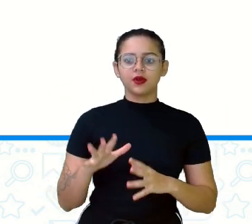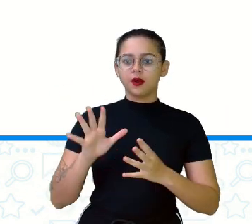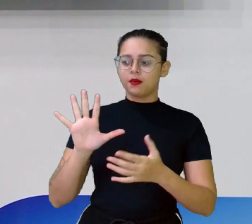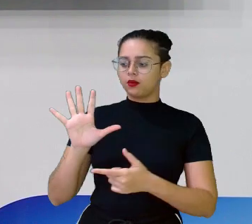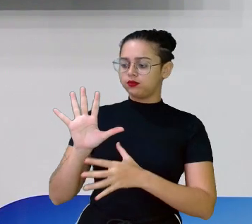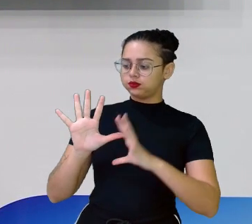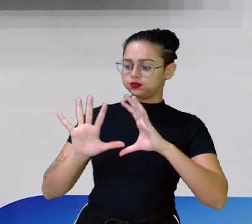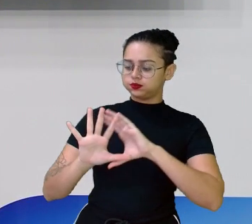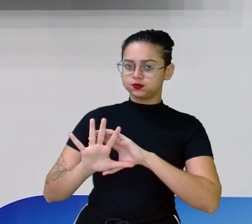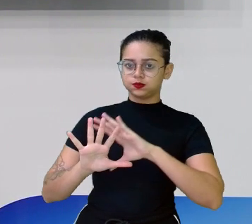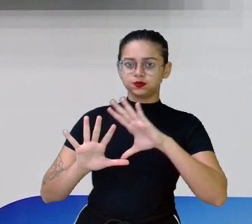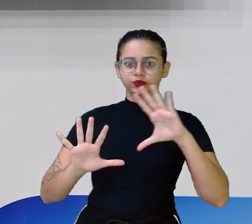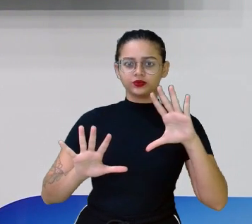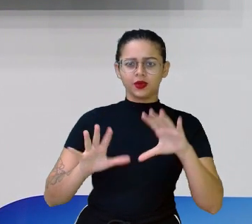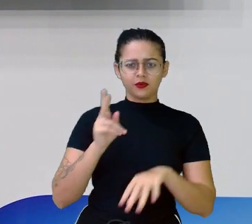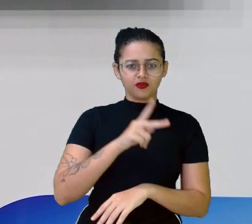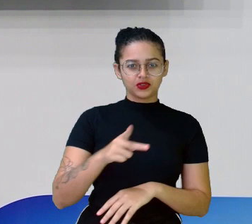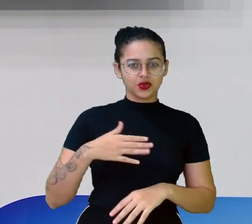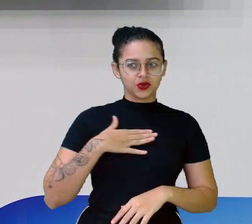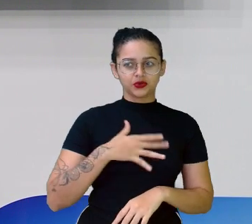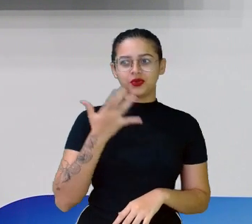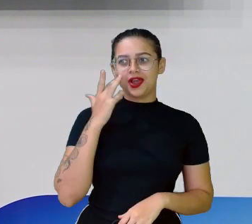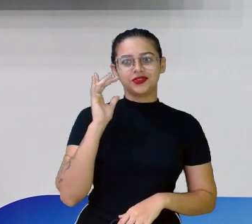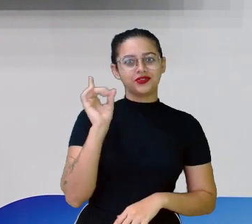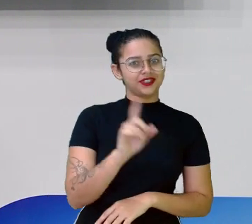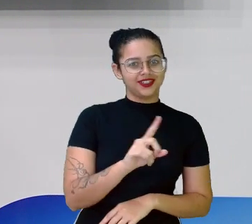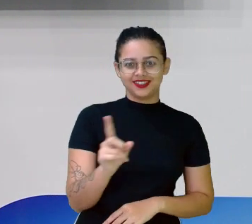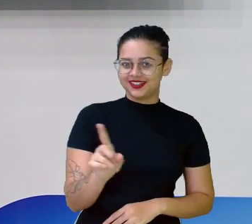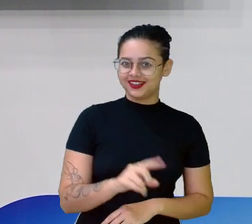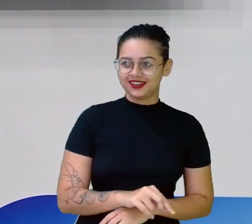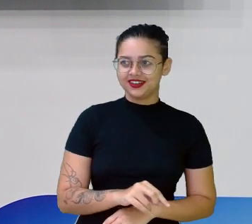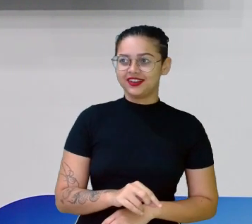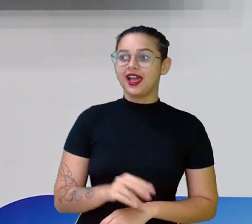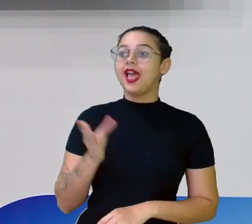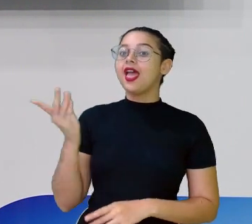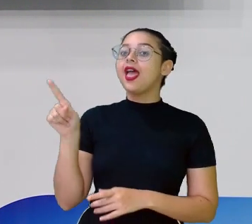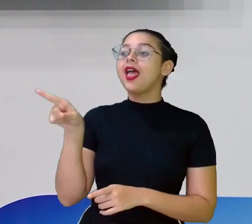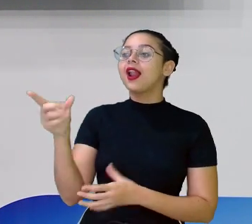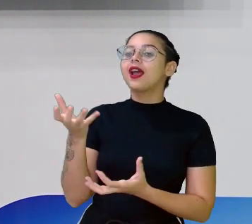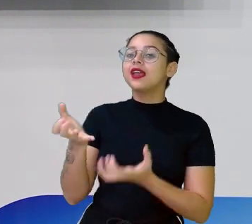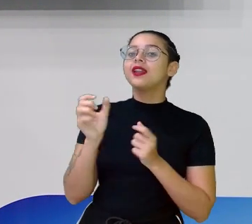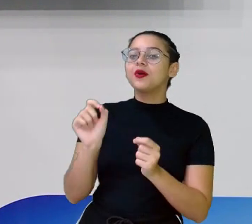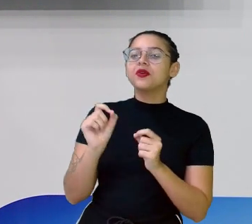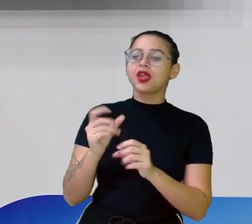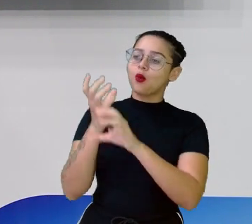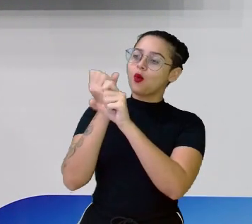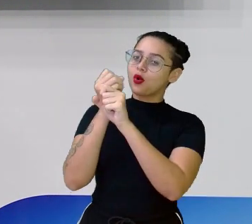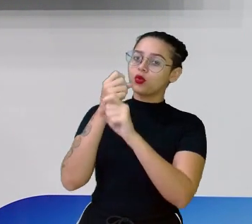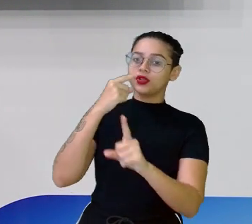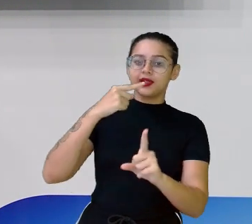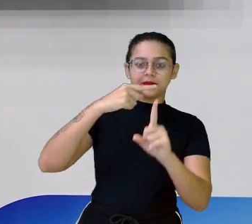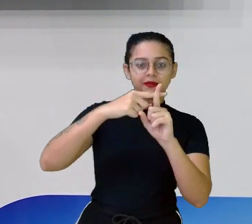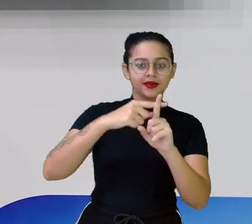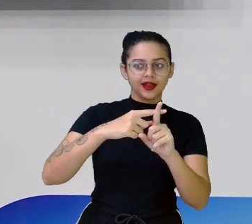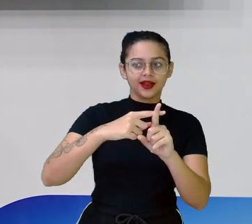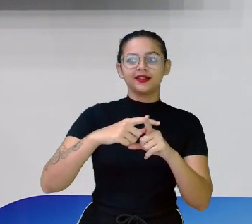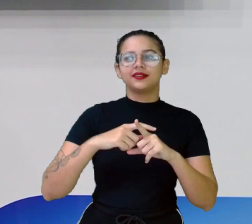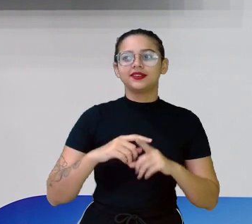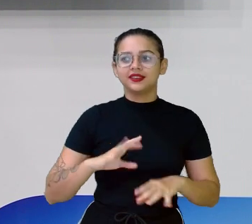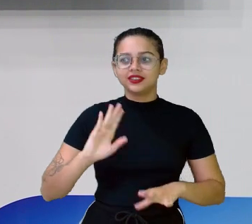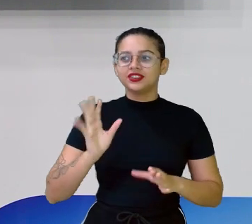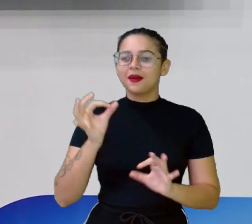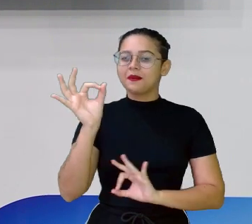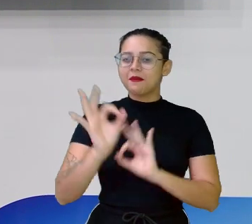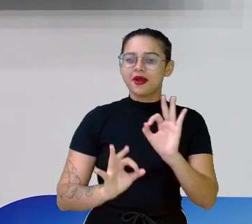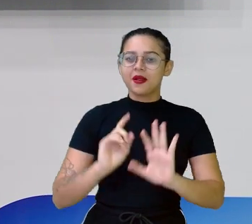professora gostou dessa piada? Eu acho que não. Ela queria que aí ele fizesse o quê? Uma conta de adição, isso mesmo. Já estão se